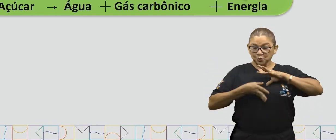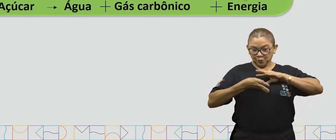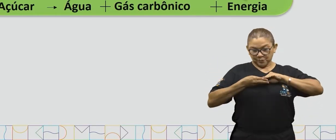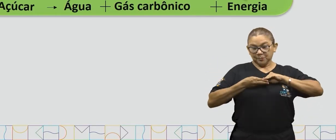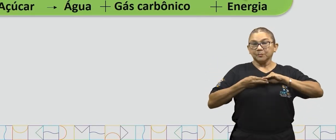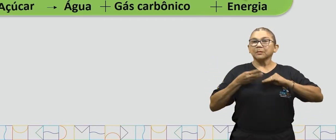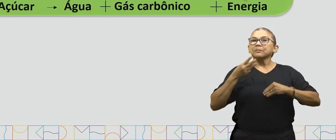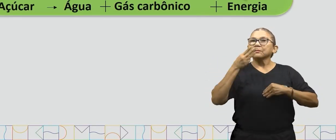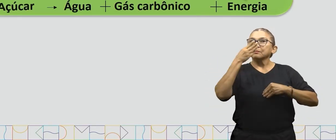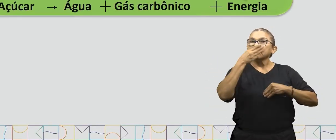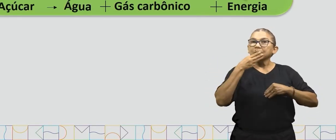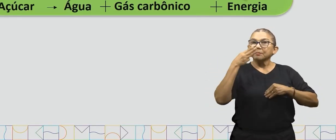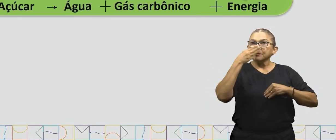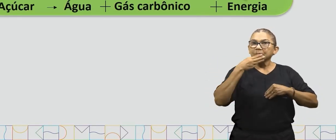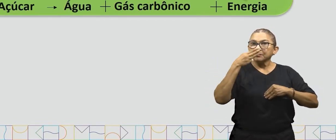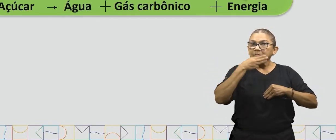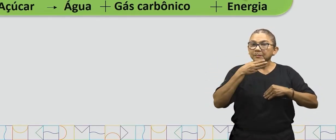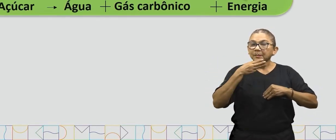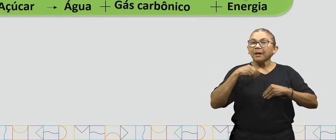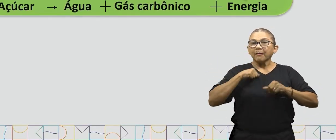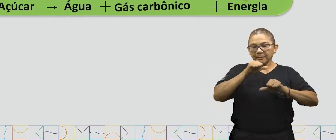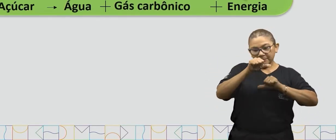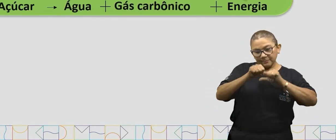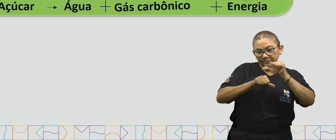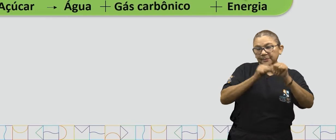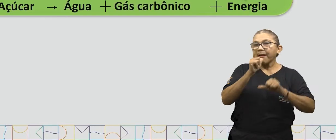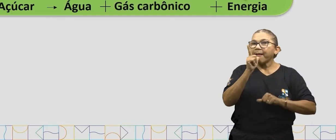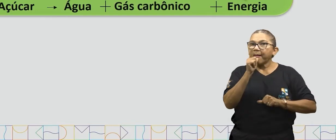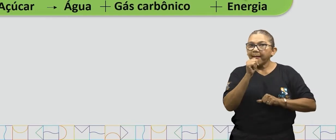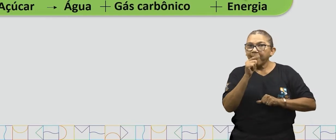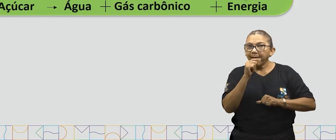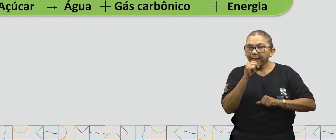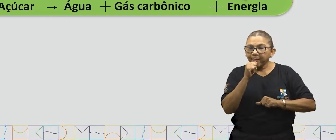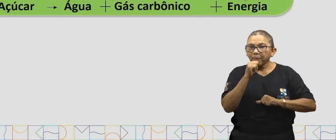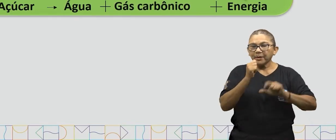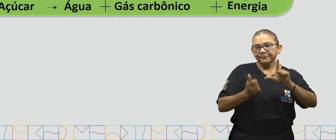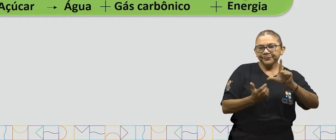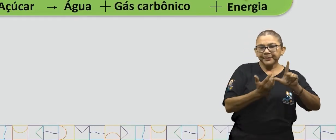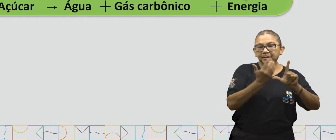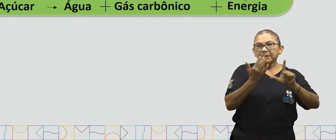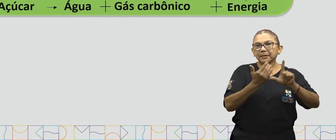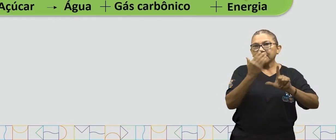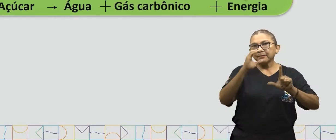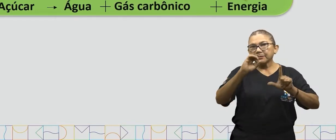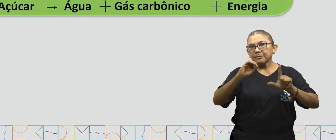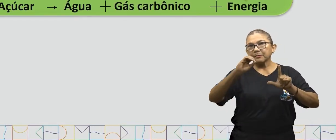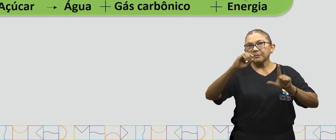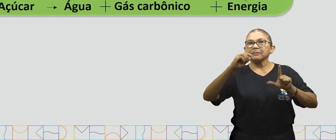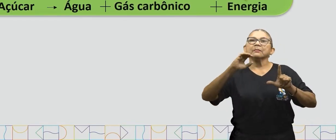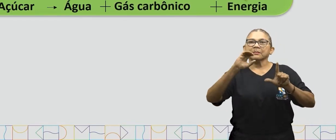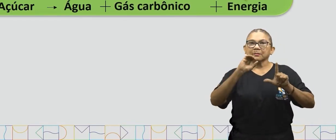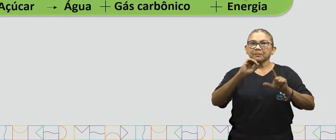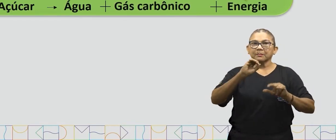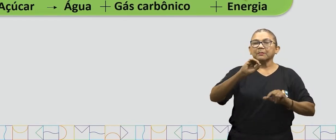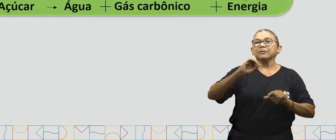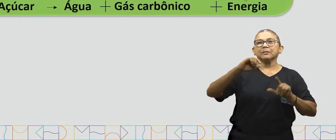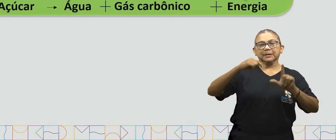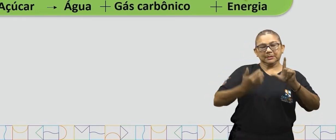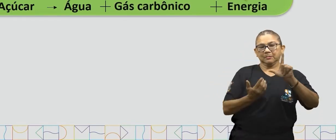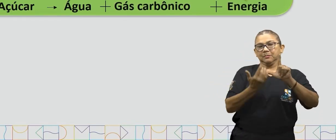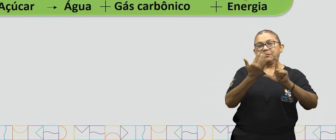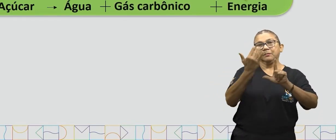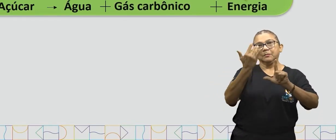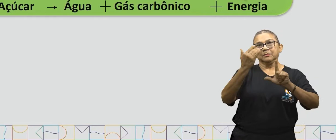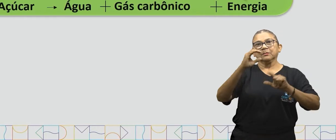e produz água, gás carbônico e a energia necessária à realização de todas